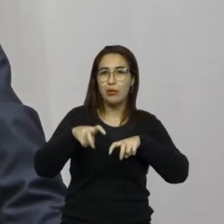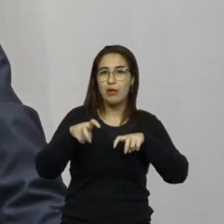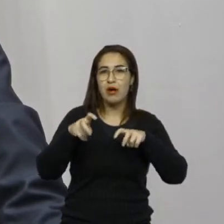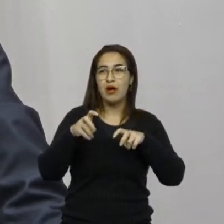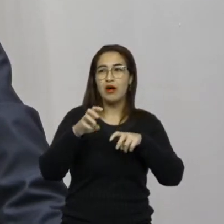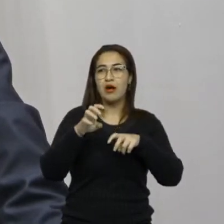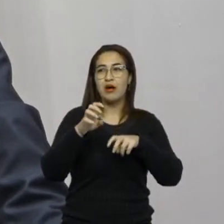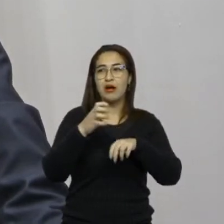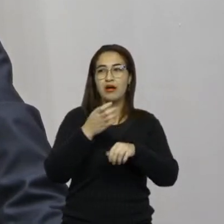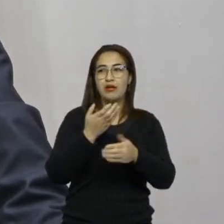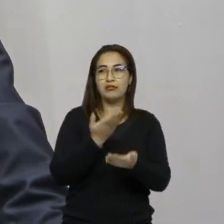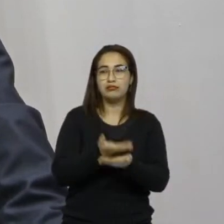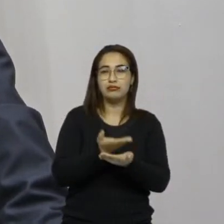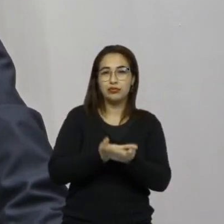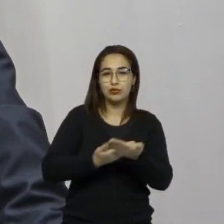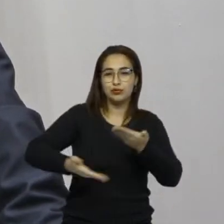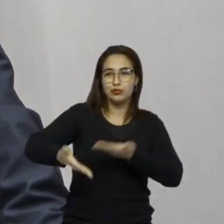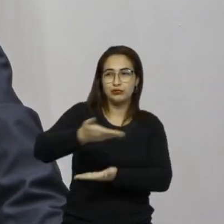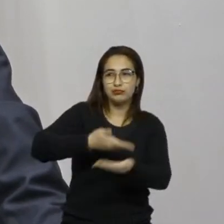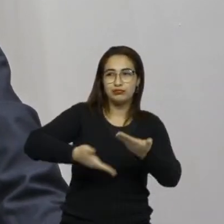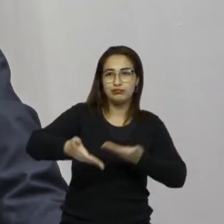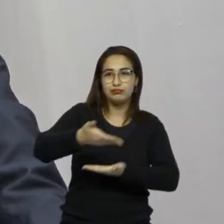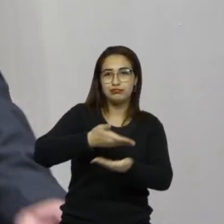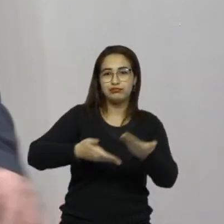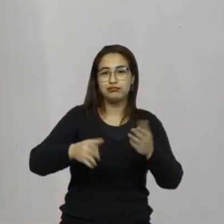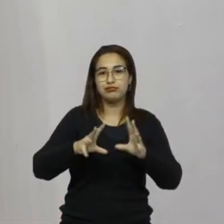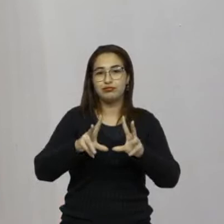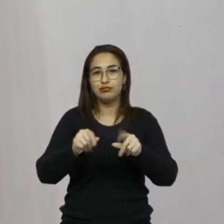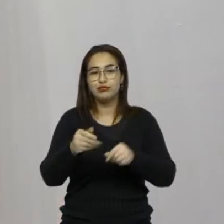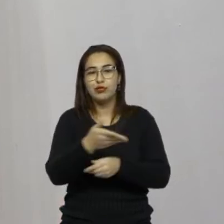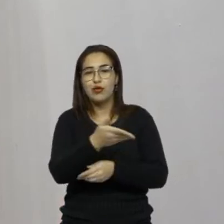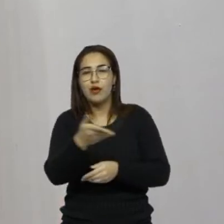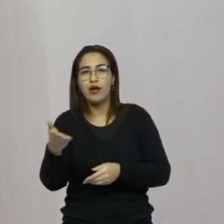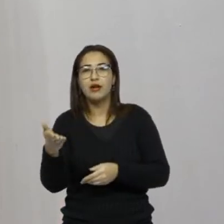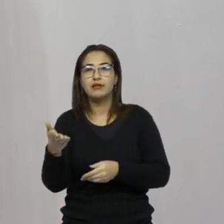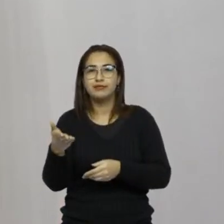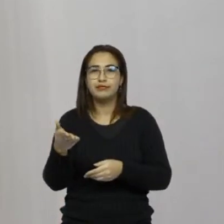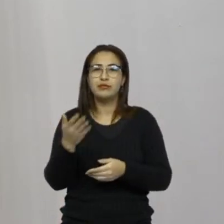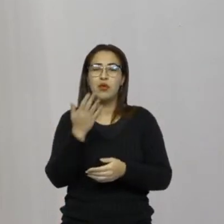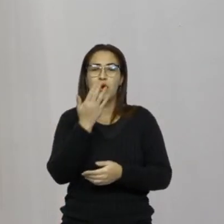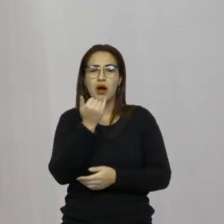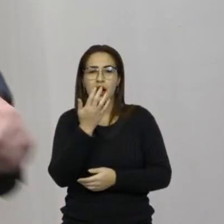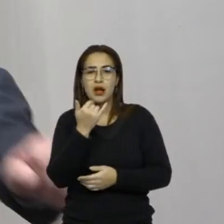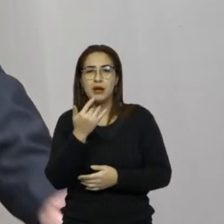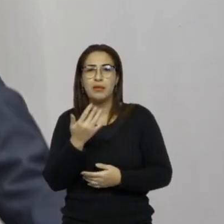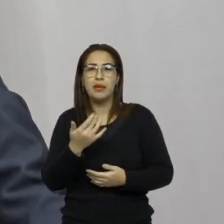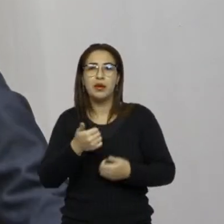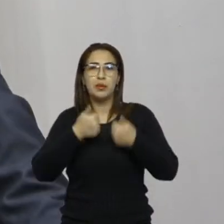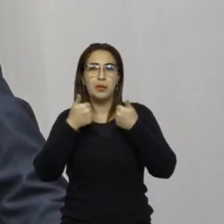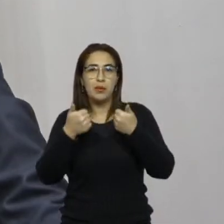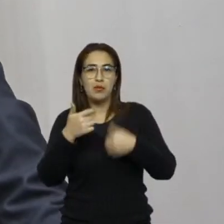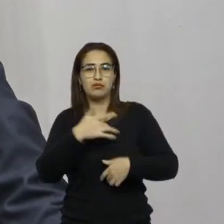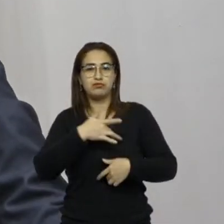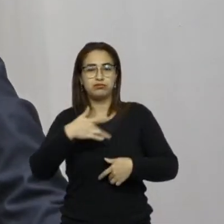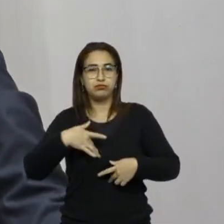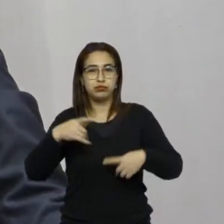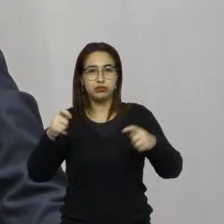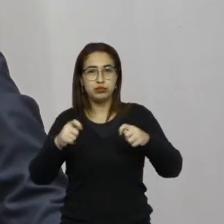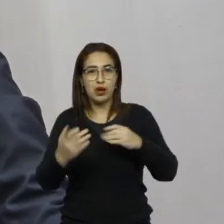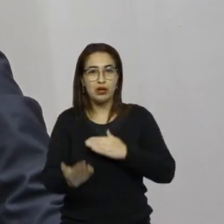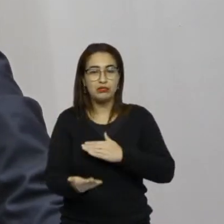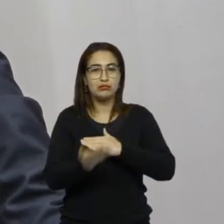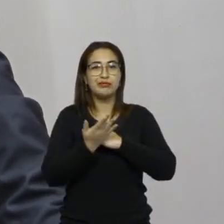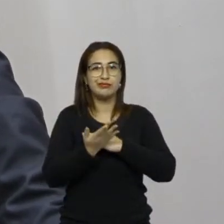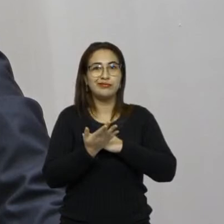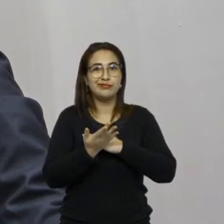produção agroecológica, orgânica, portanto, o alimento saudável, que é um